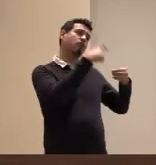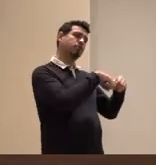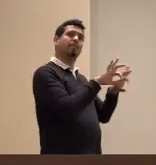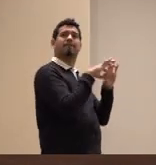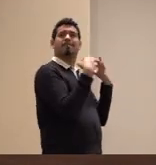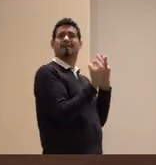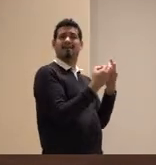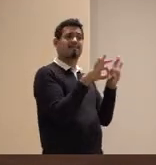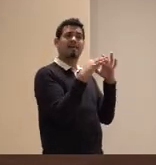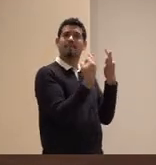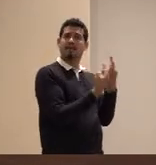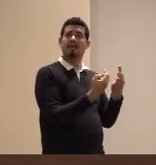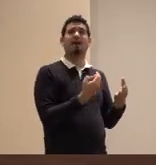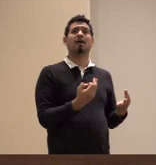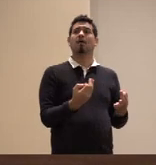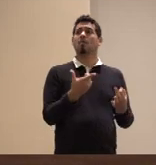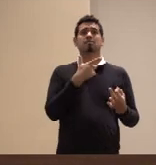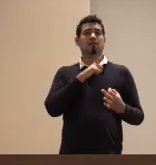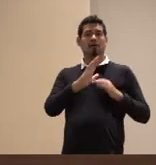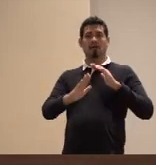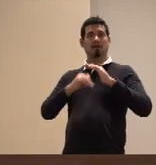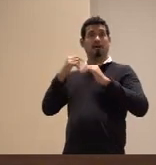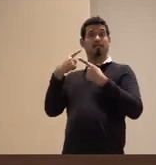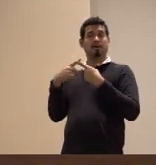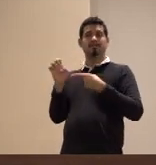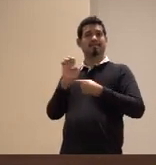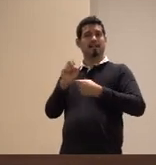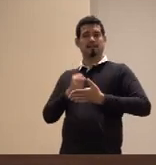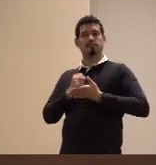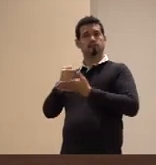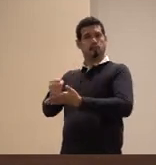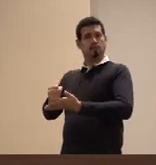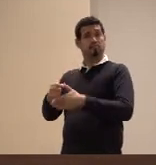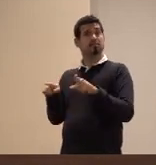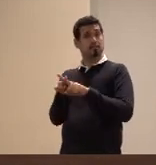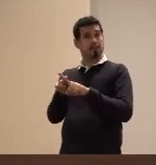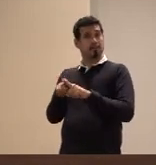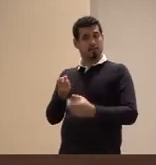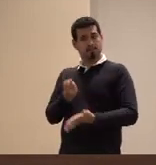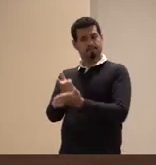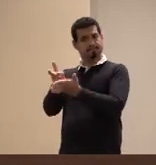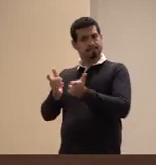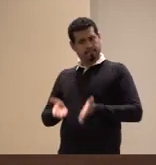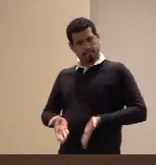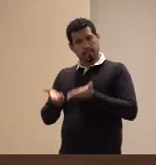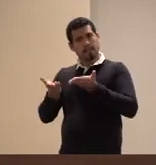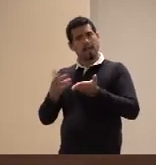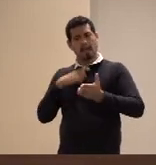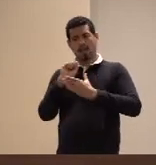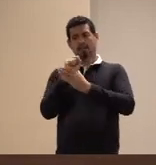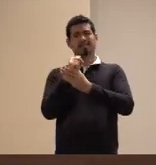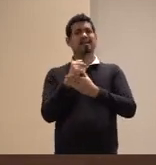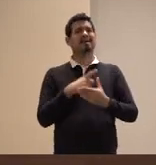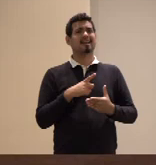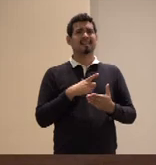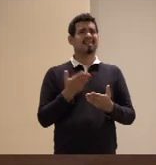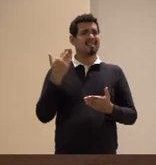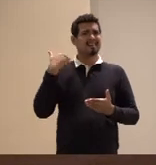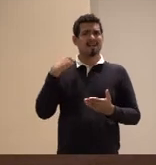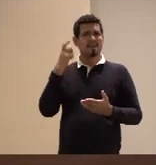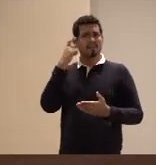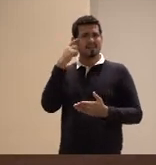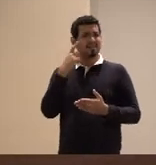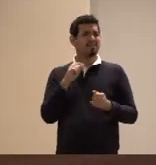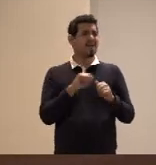a família conseguiu se autossuperar, porque o Estado ajudou também. A garantir aquela violação que um dia ele ajudou